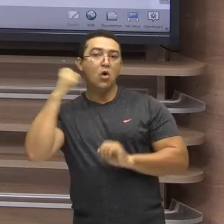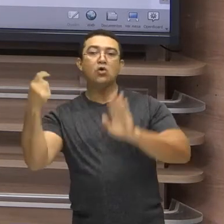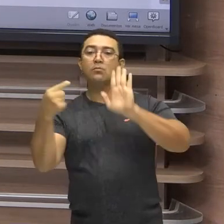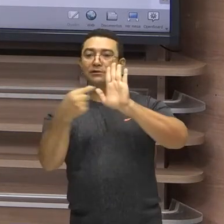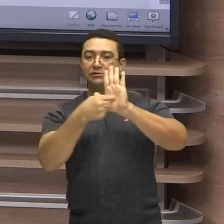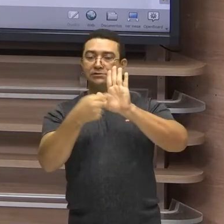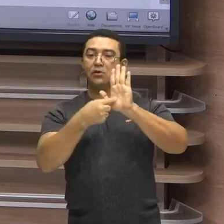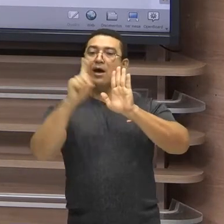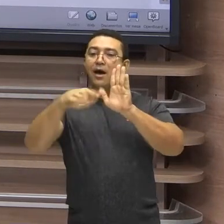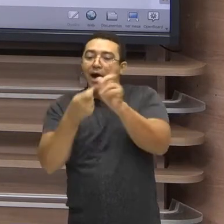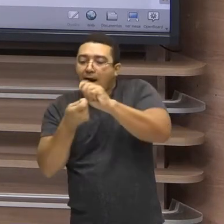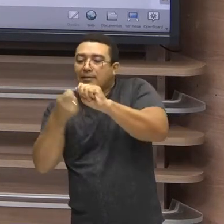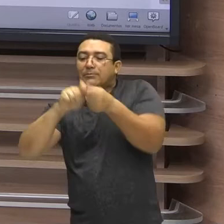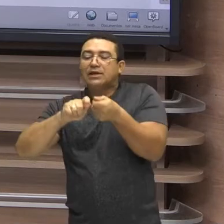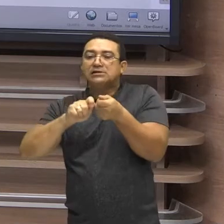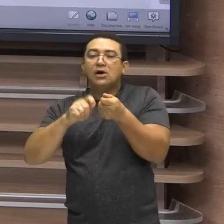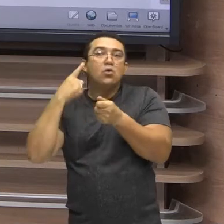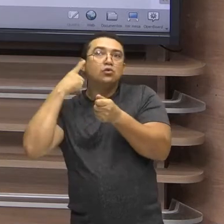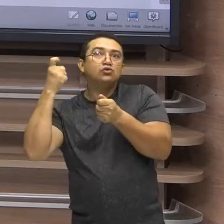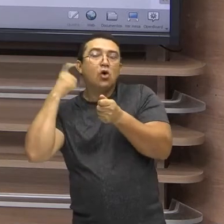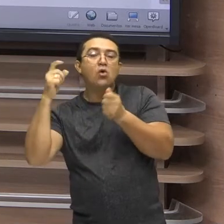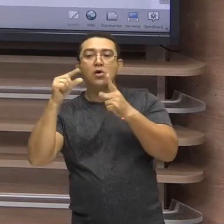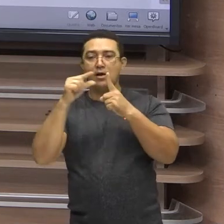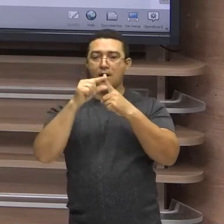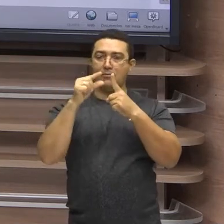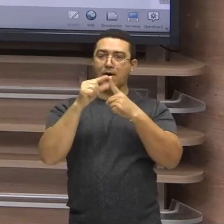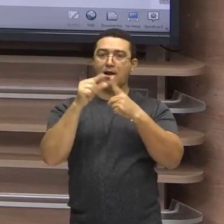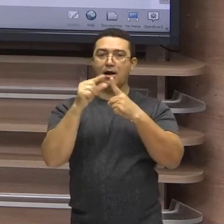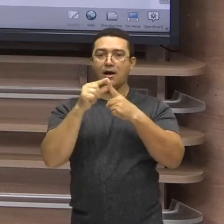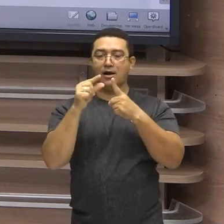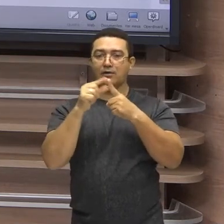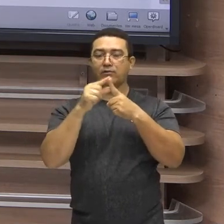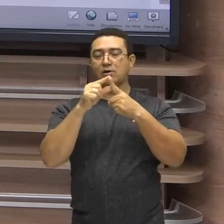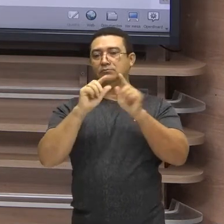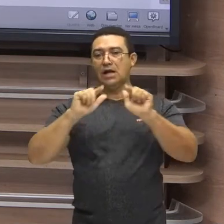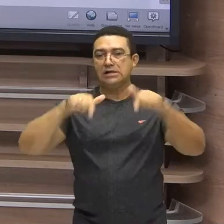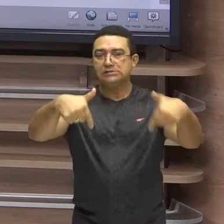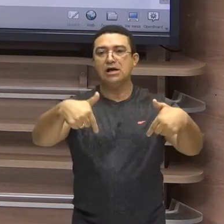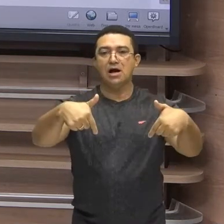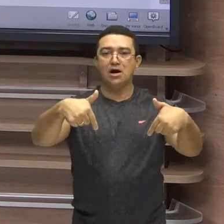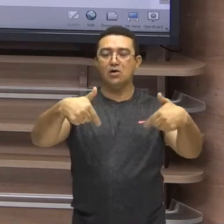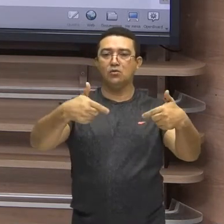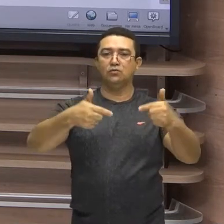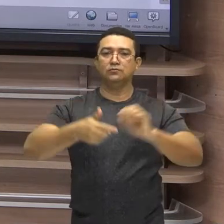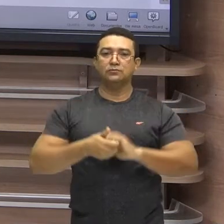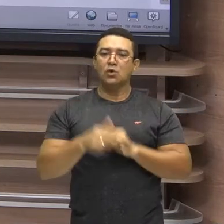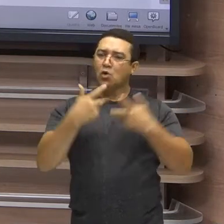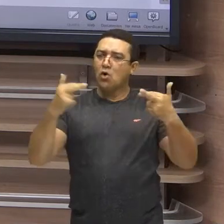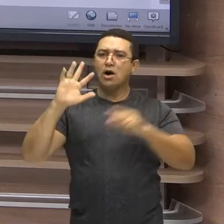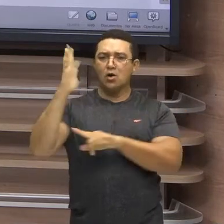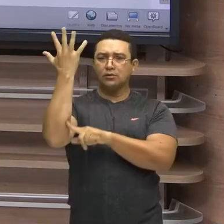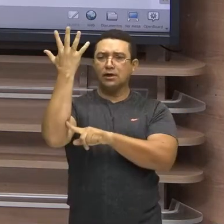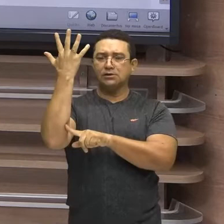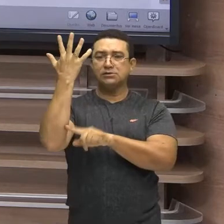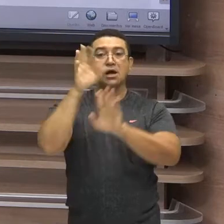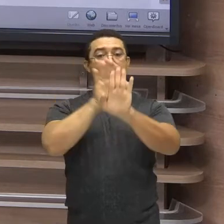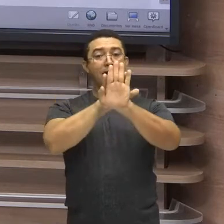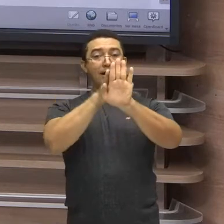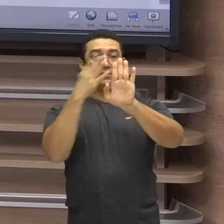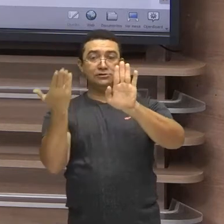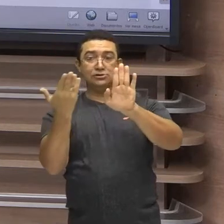é a reprodução do som, né, de determinada ação. A antítese é